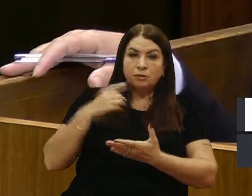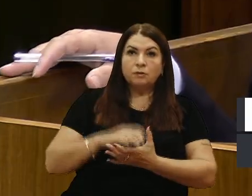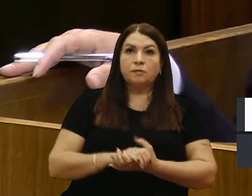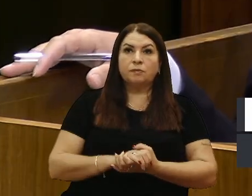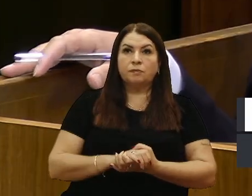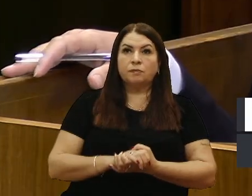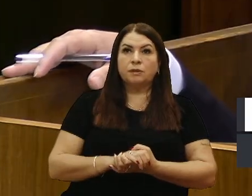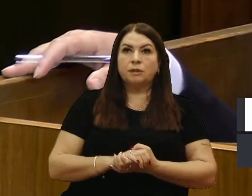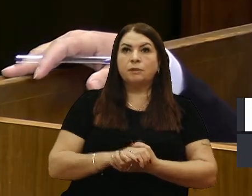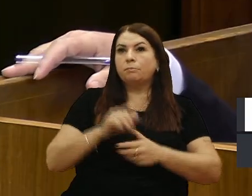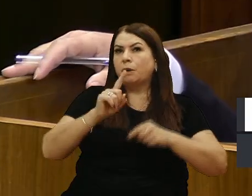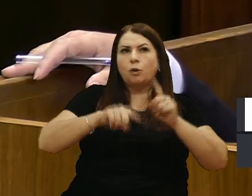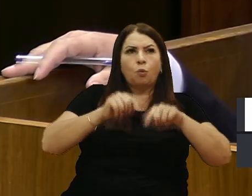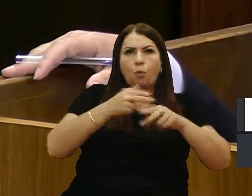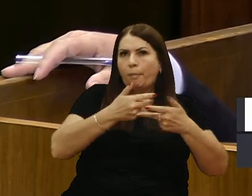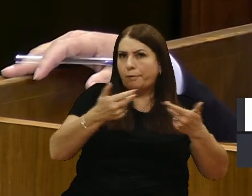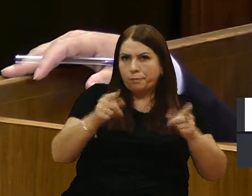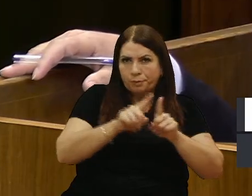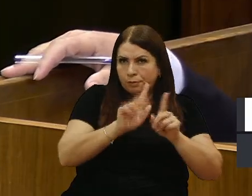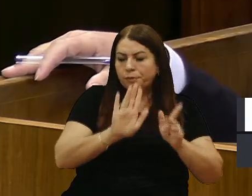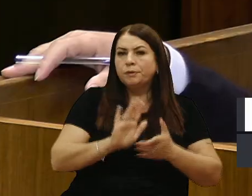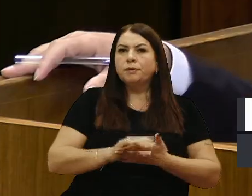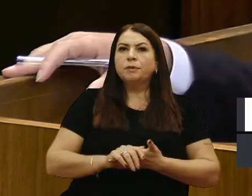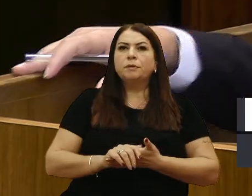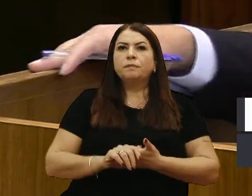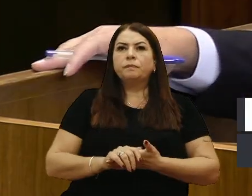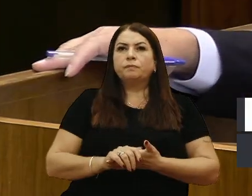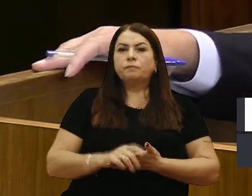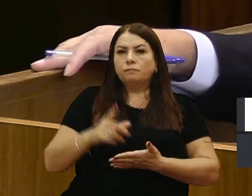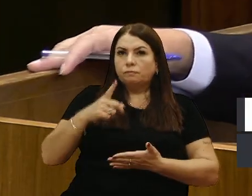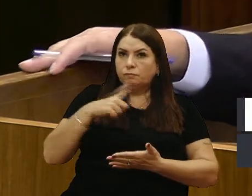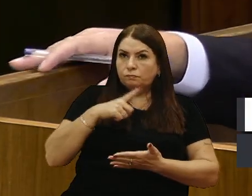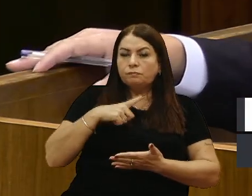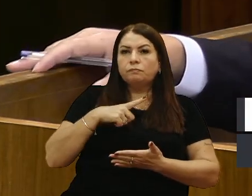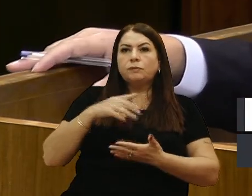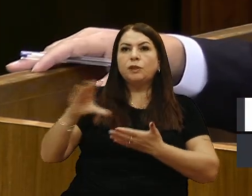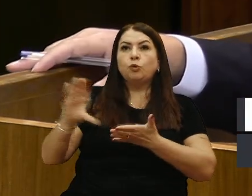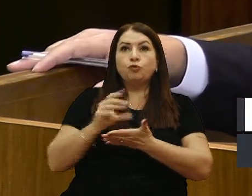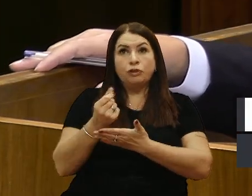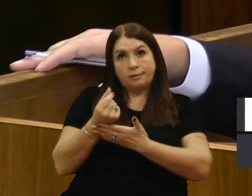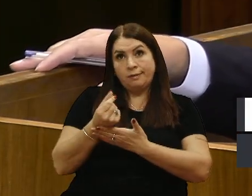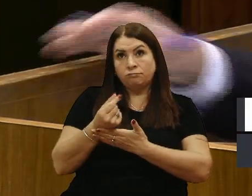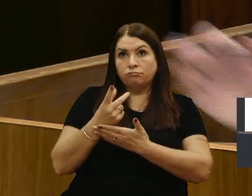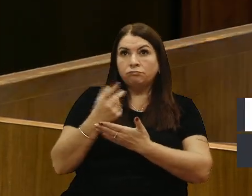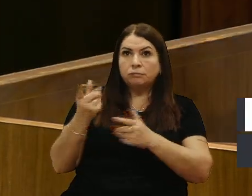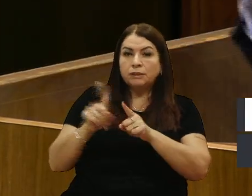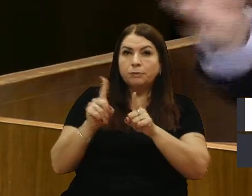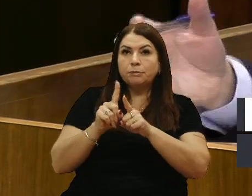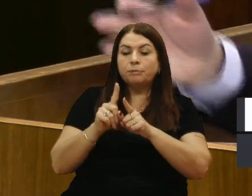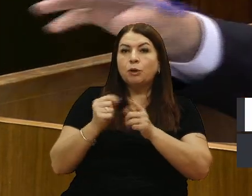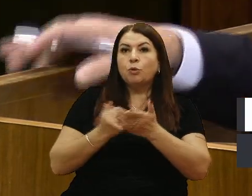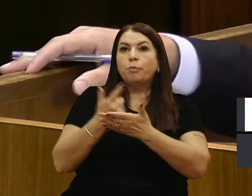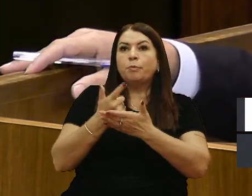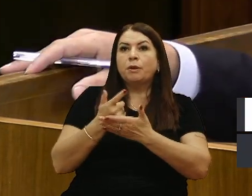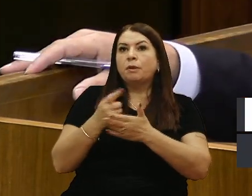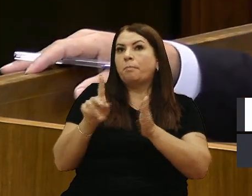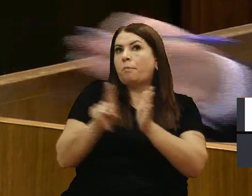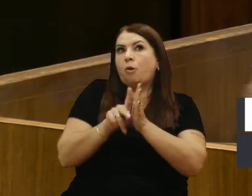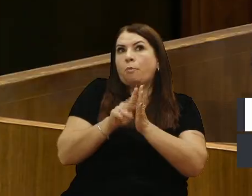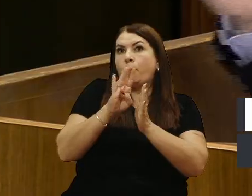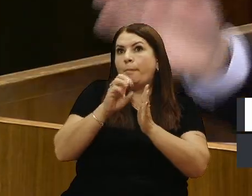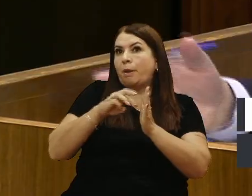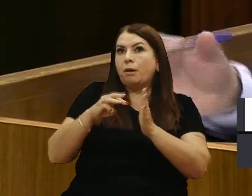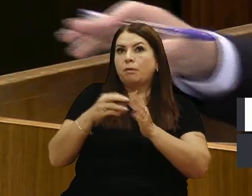para equipamentos, e existem emendas parlamentares para adquirir um bem,